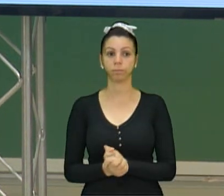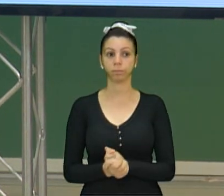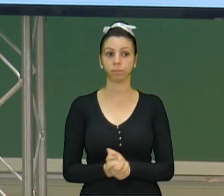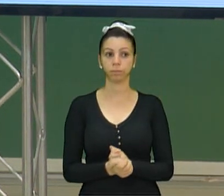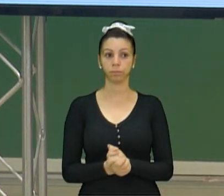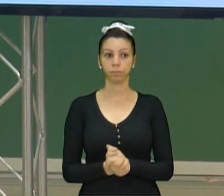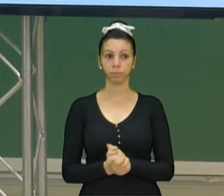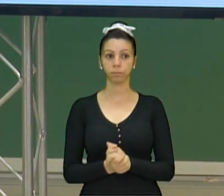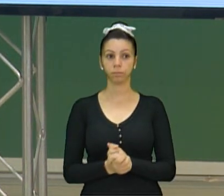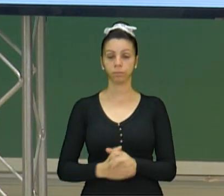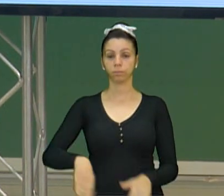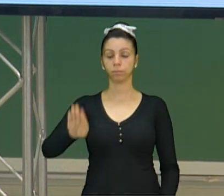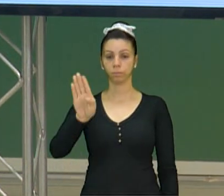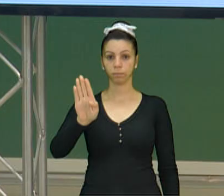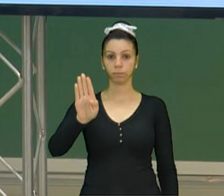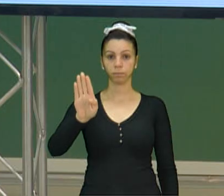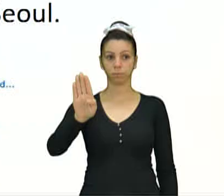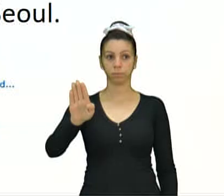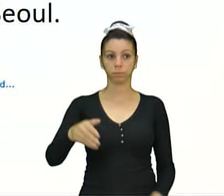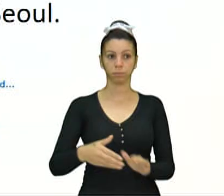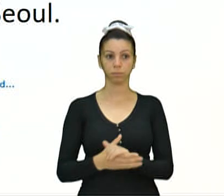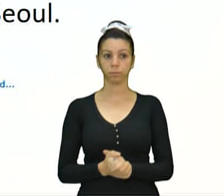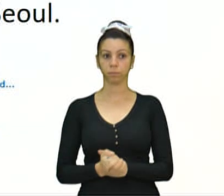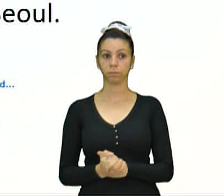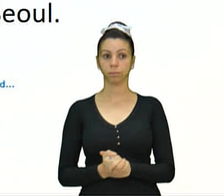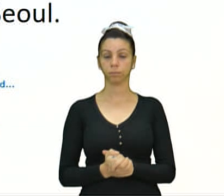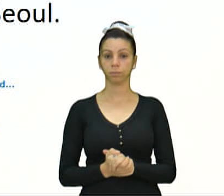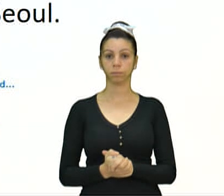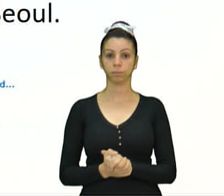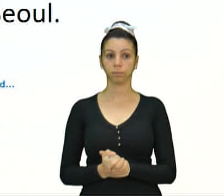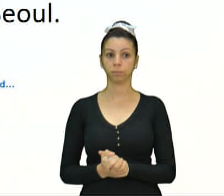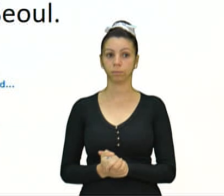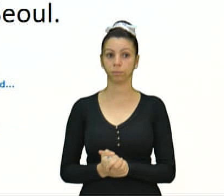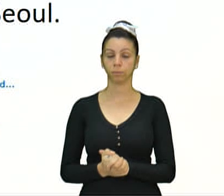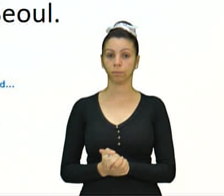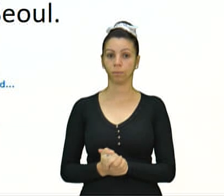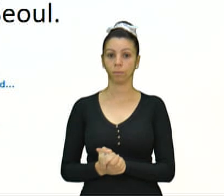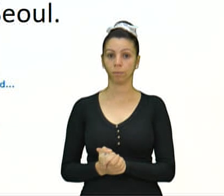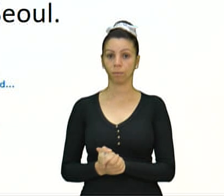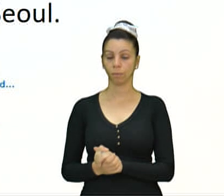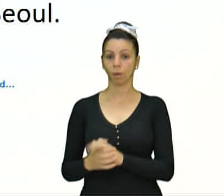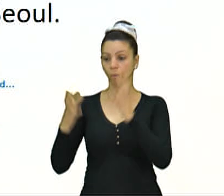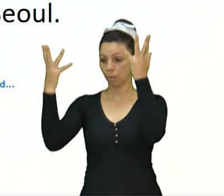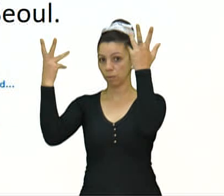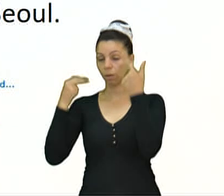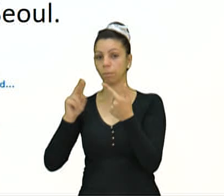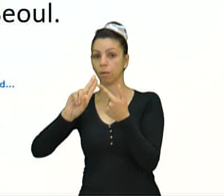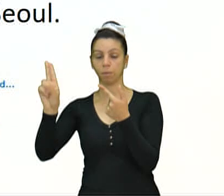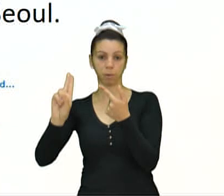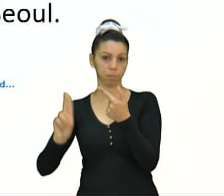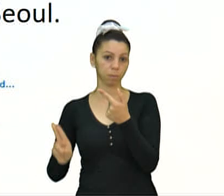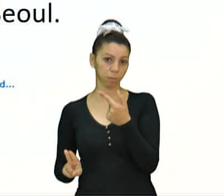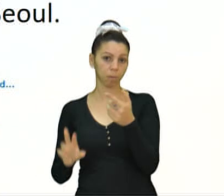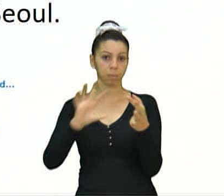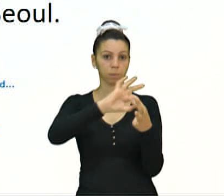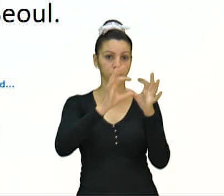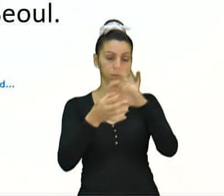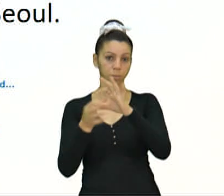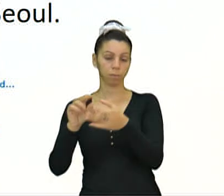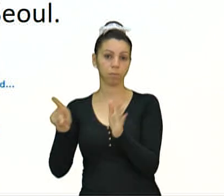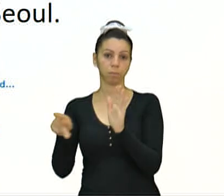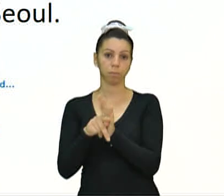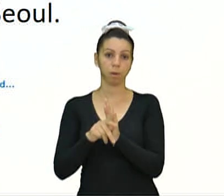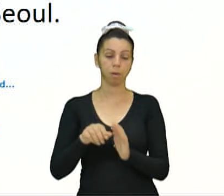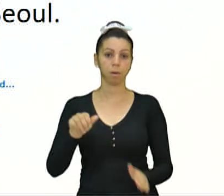B. Millie is shorter than Sid. Aqui tem o nome dos mascotes lá das Olimpíadas da Austrália.